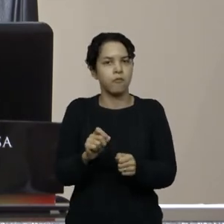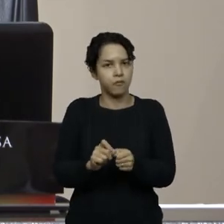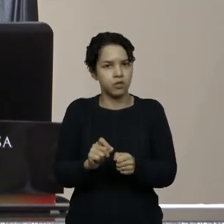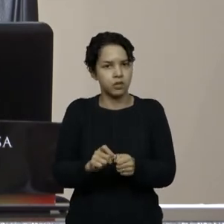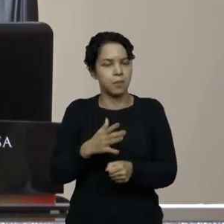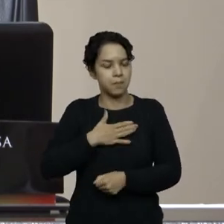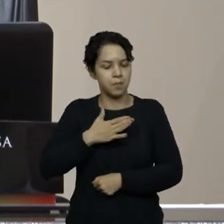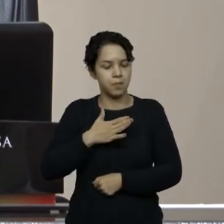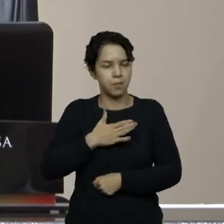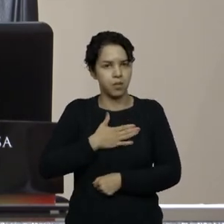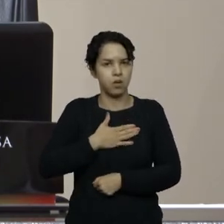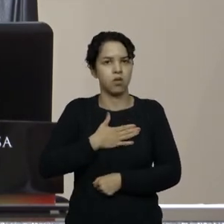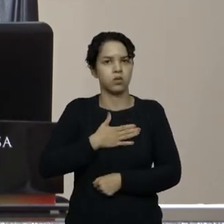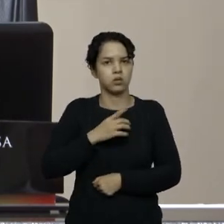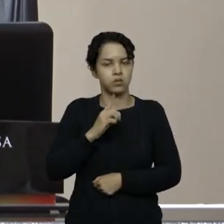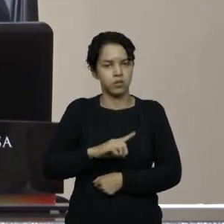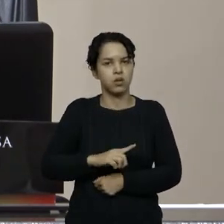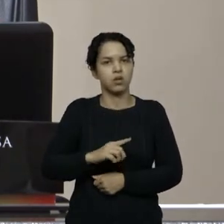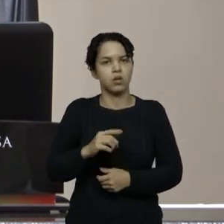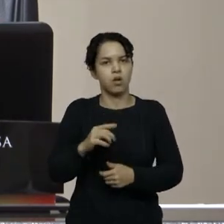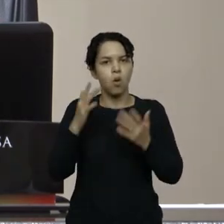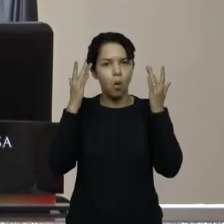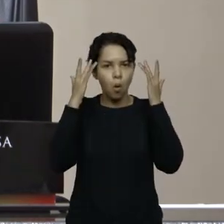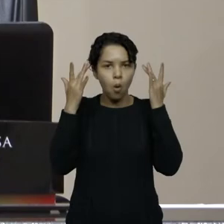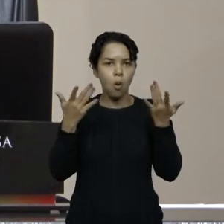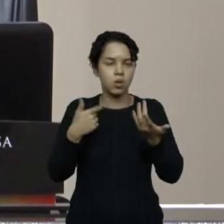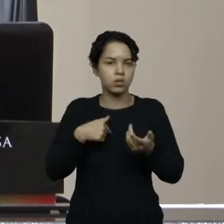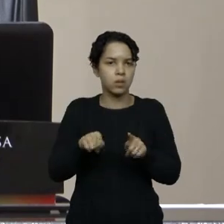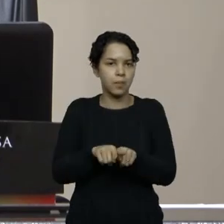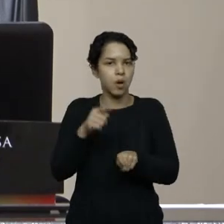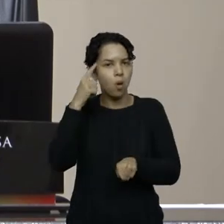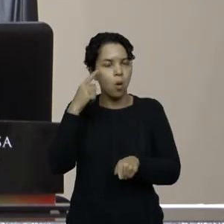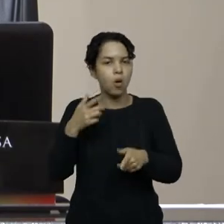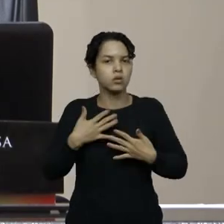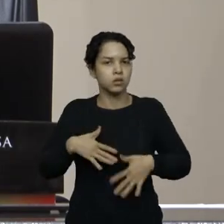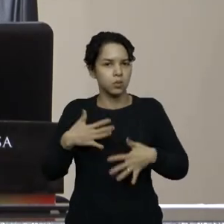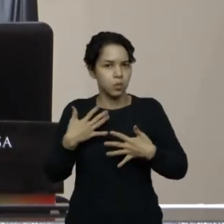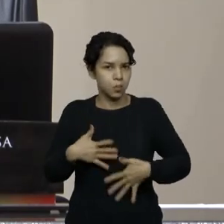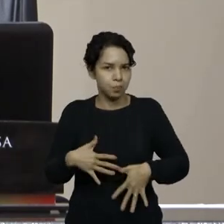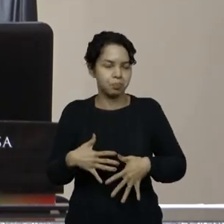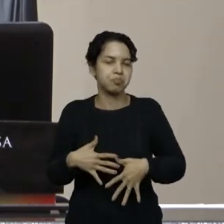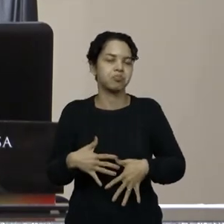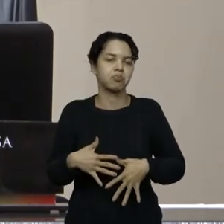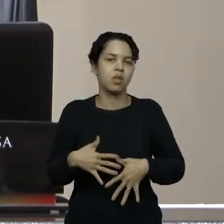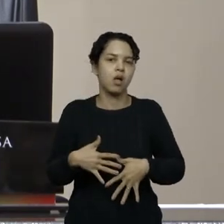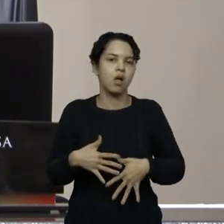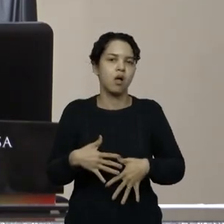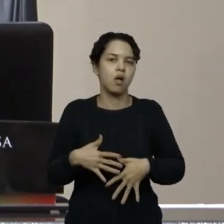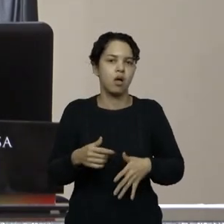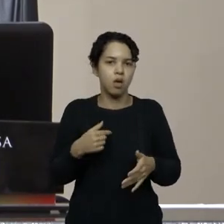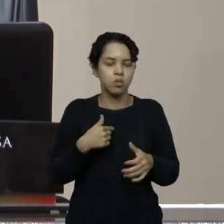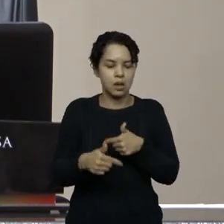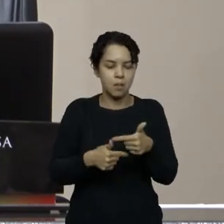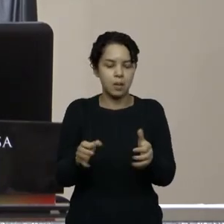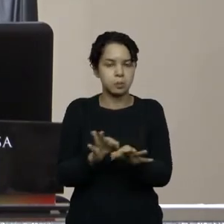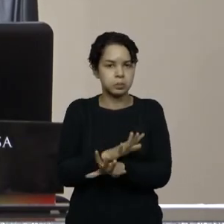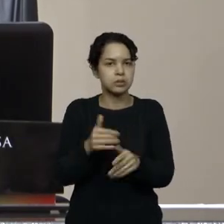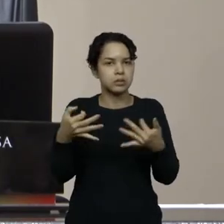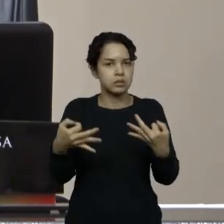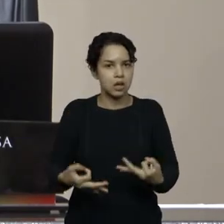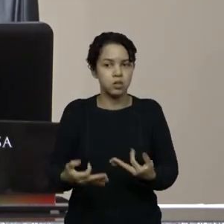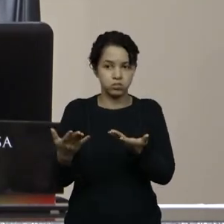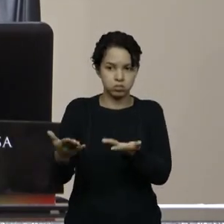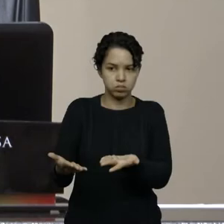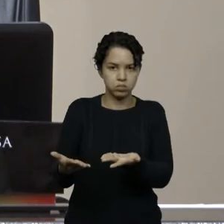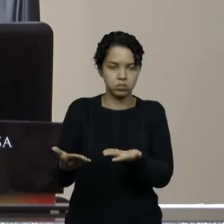consciência tranquila do dever cumprido diz que Deputado Sargento de uma vossa excelência e gostaria de usar a palavra lhe concedo a palavra